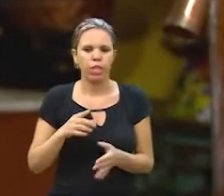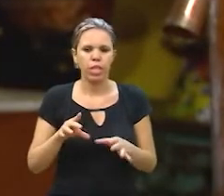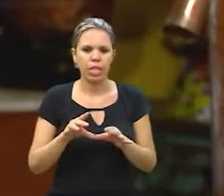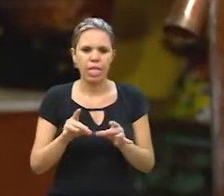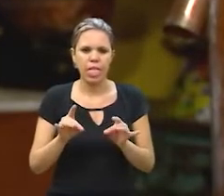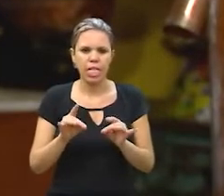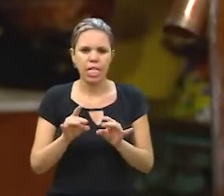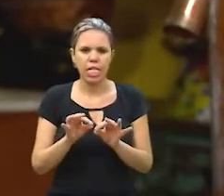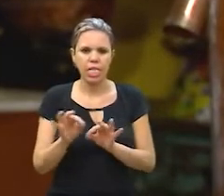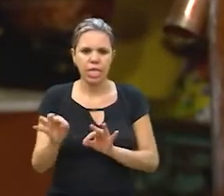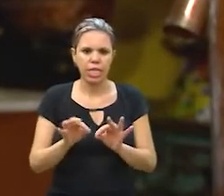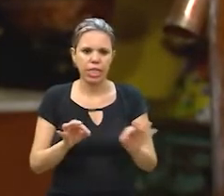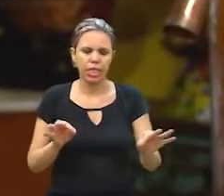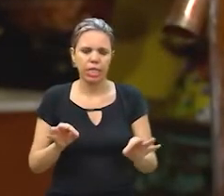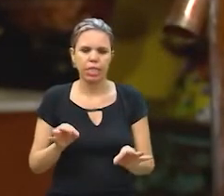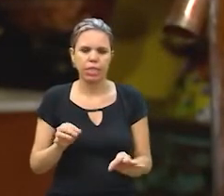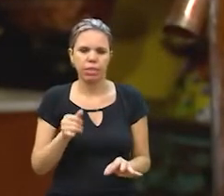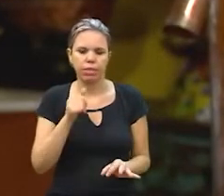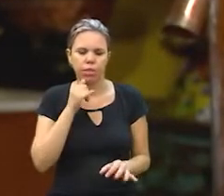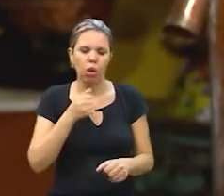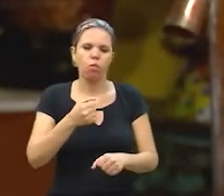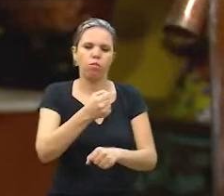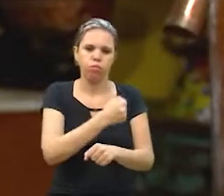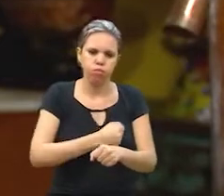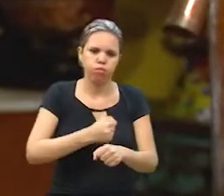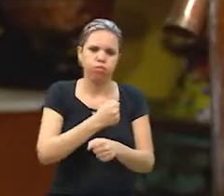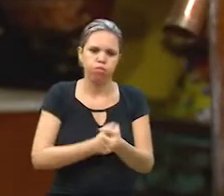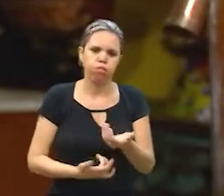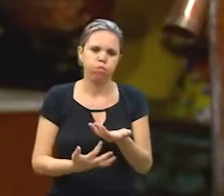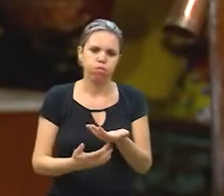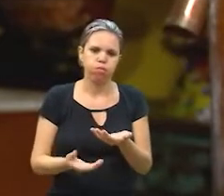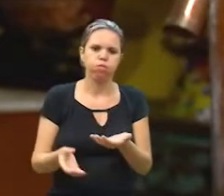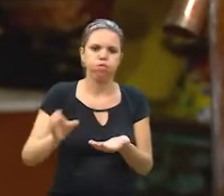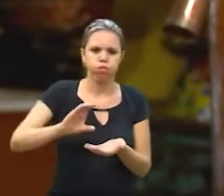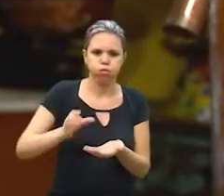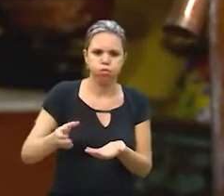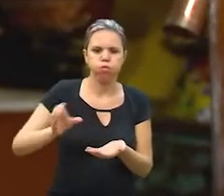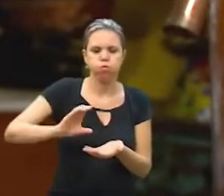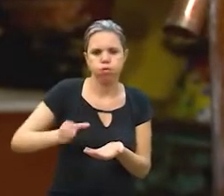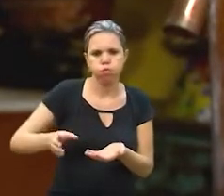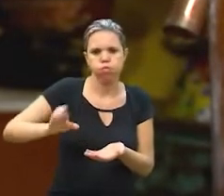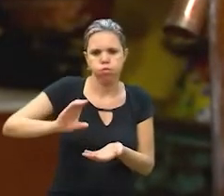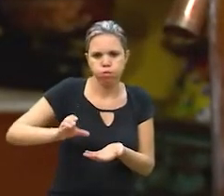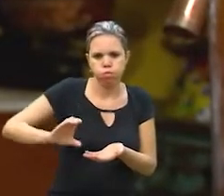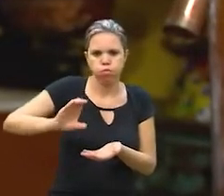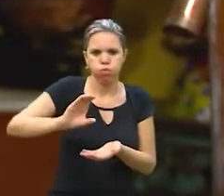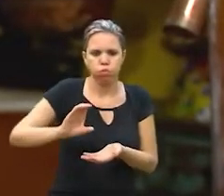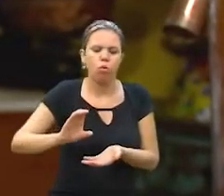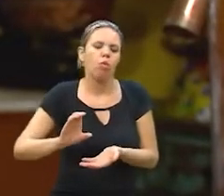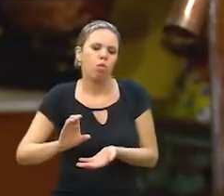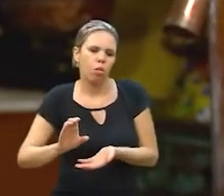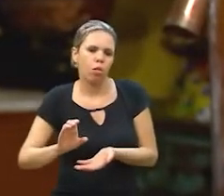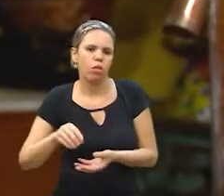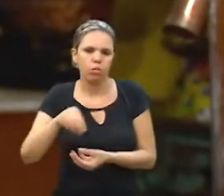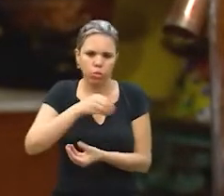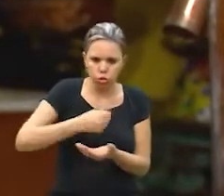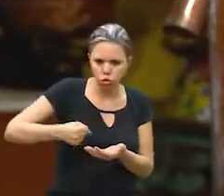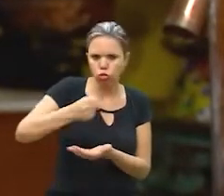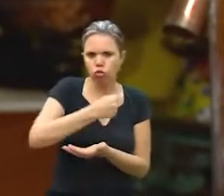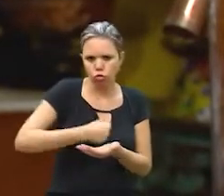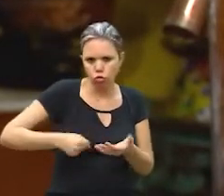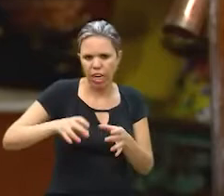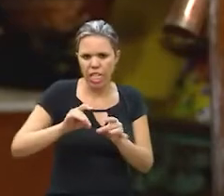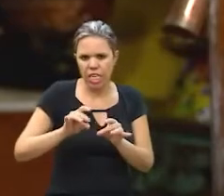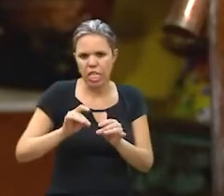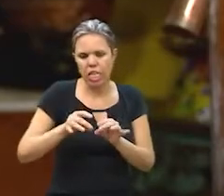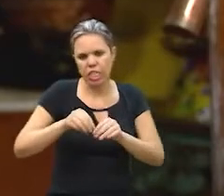uma liga. Então você vai cozinhando ele, vai acrescentando caldo de legumes aos poucos e vai sempre mexendo ele, porque ele tem uma liga, ele tem que soltar aquela